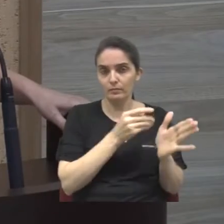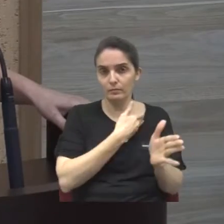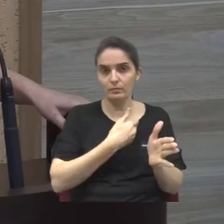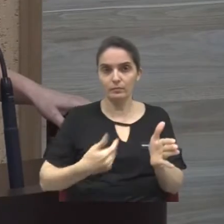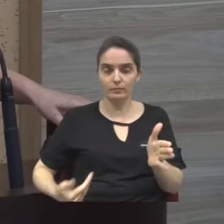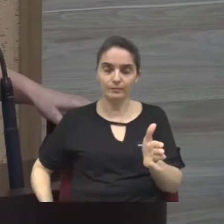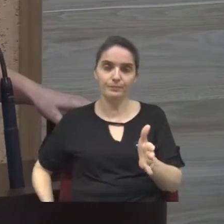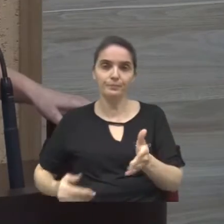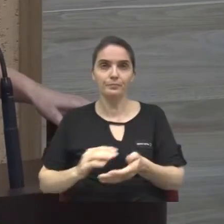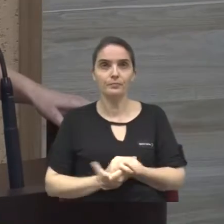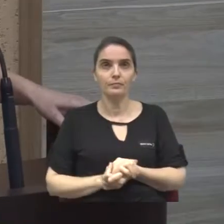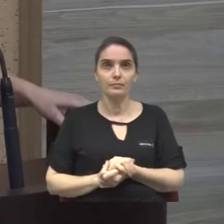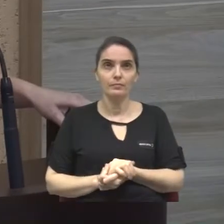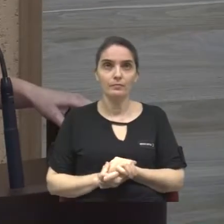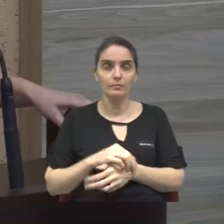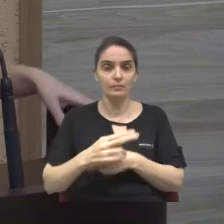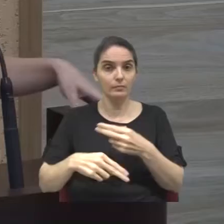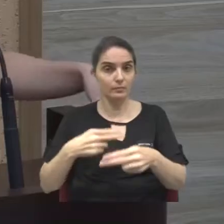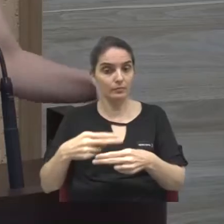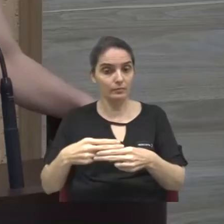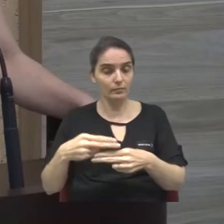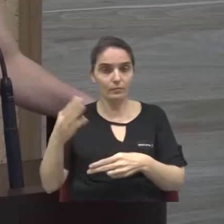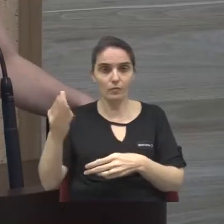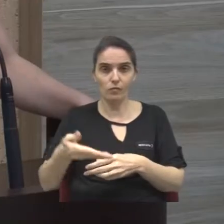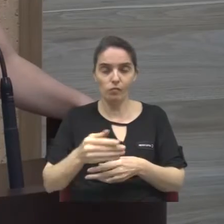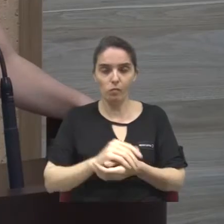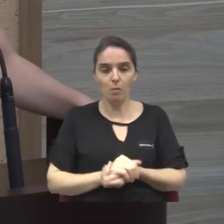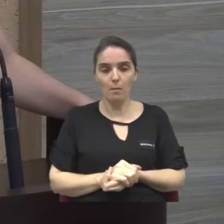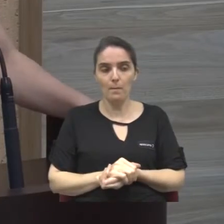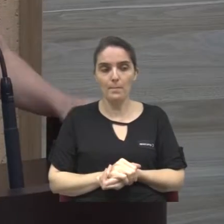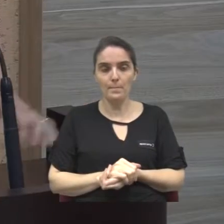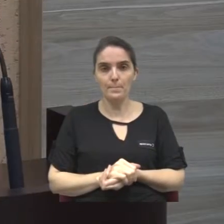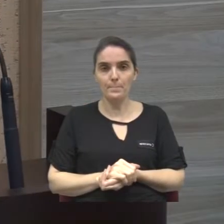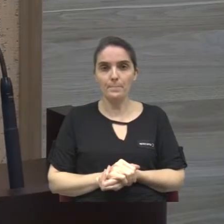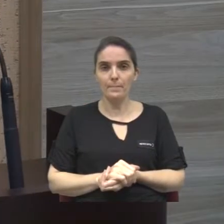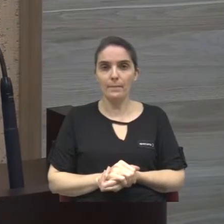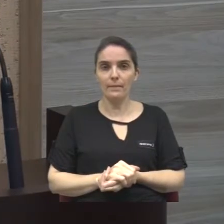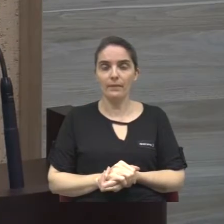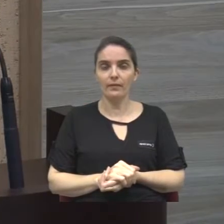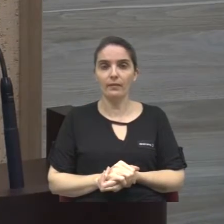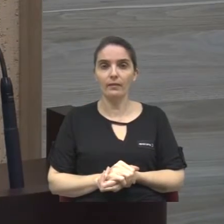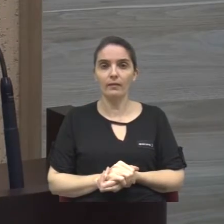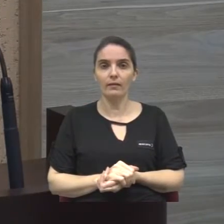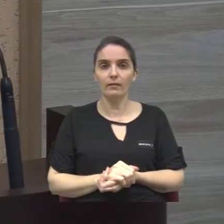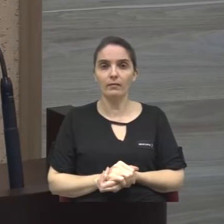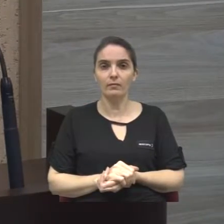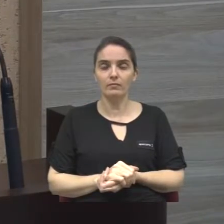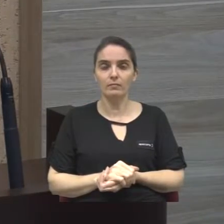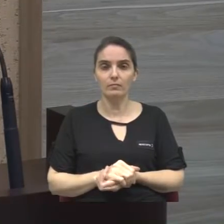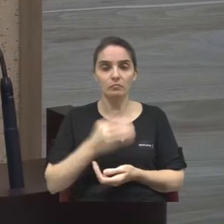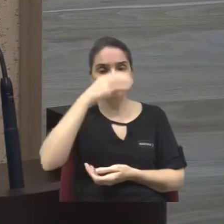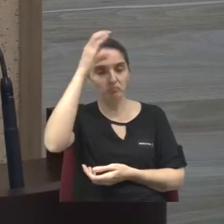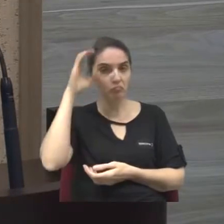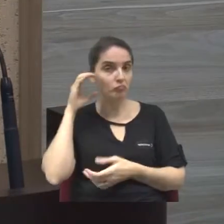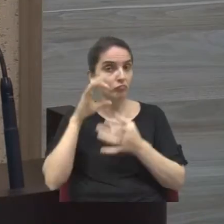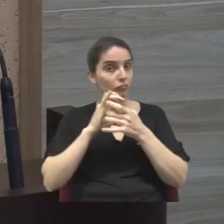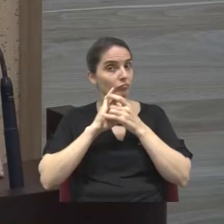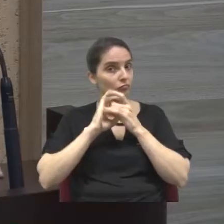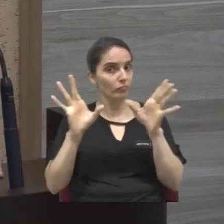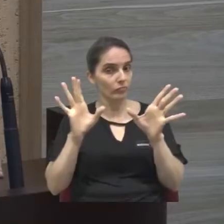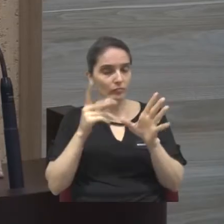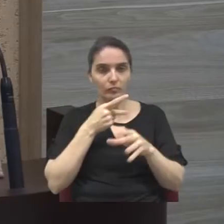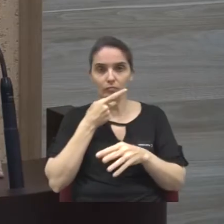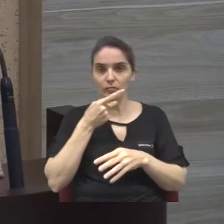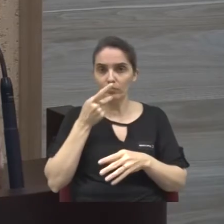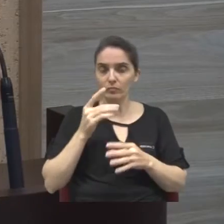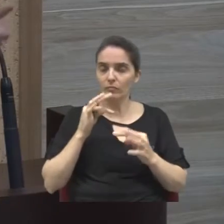Então, me valho hoje da inviolabilidade da palavra que nós, vereadores,